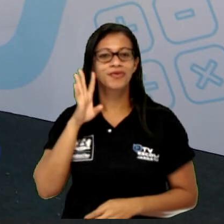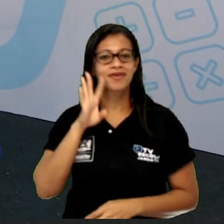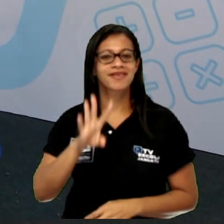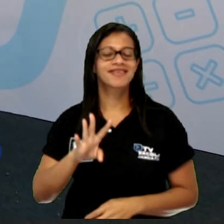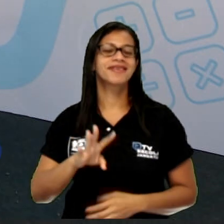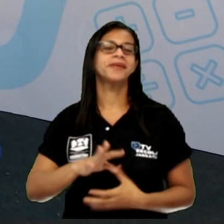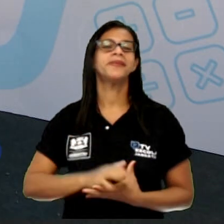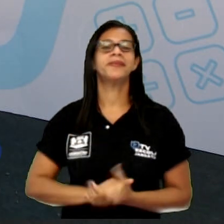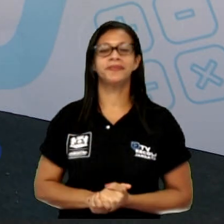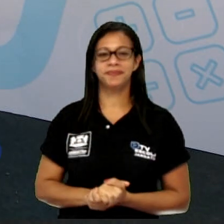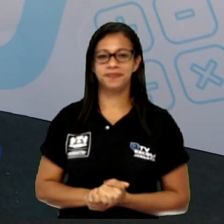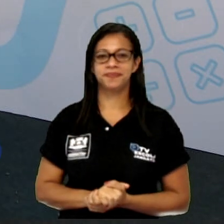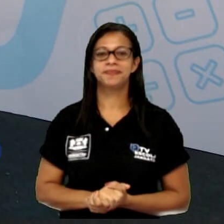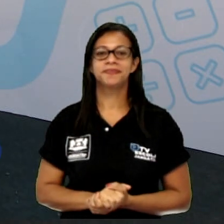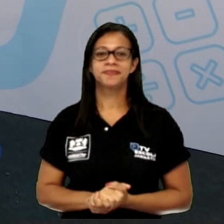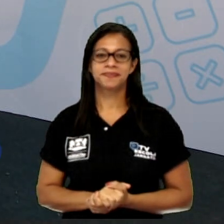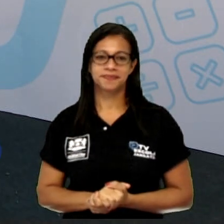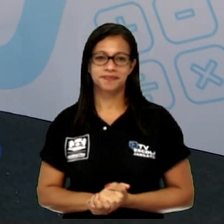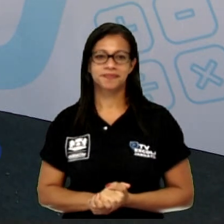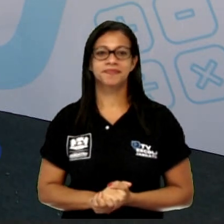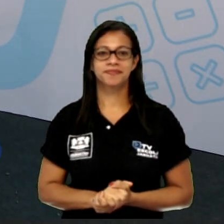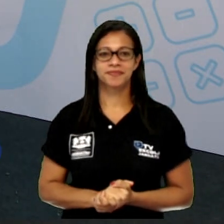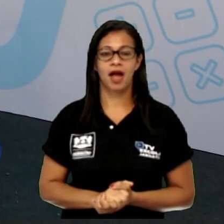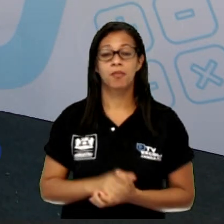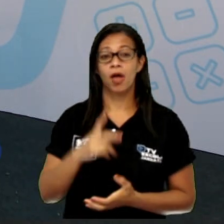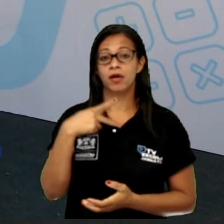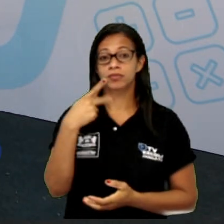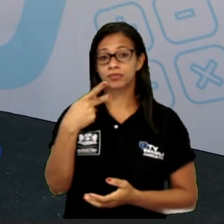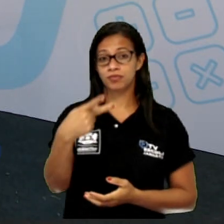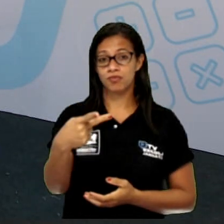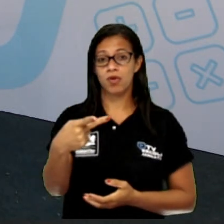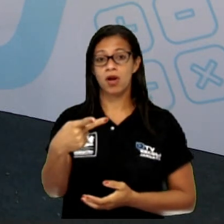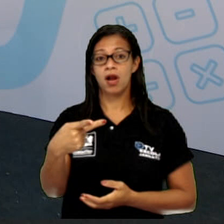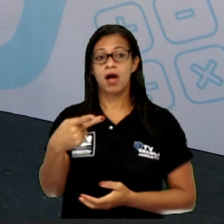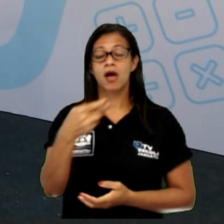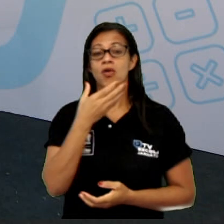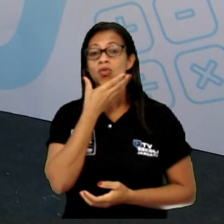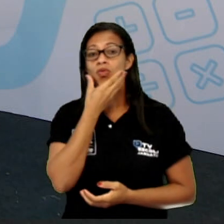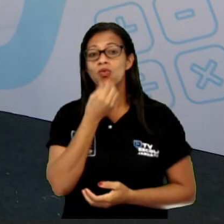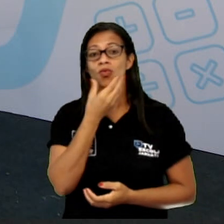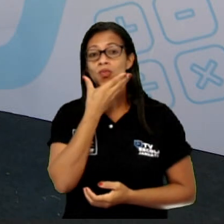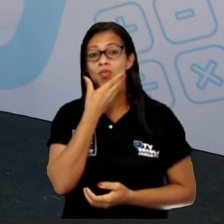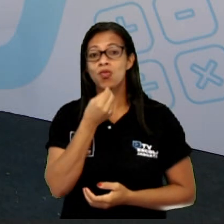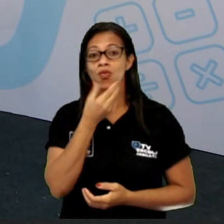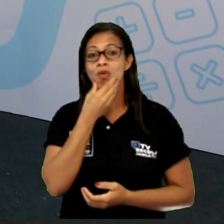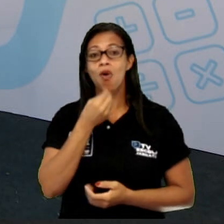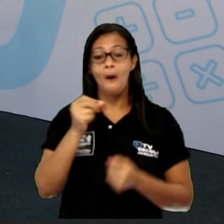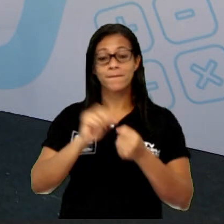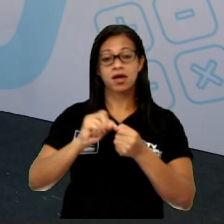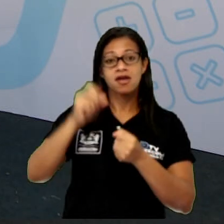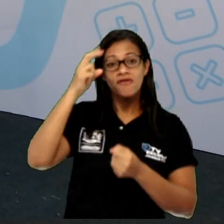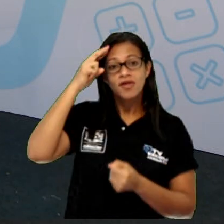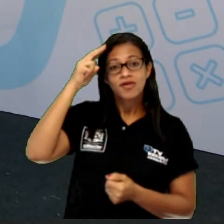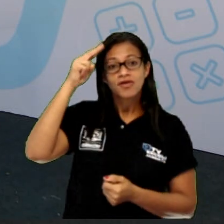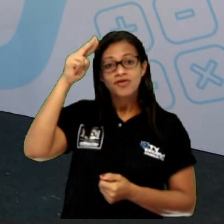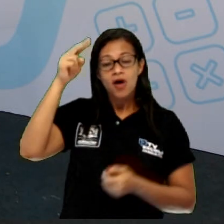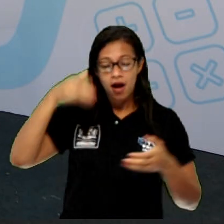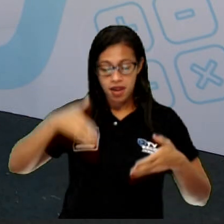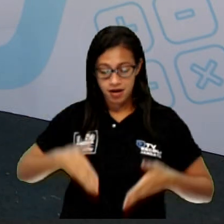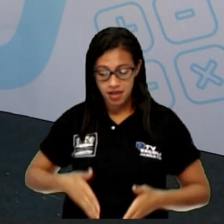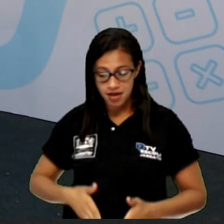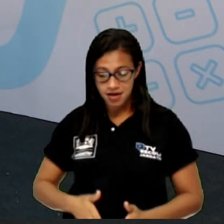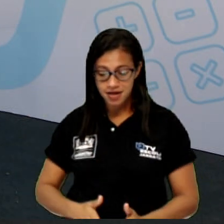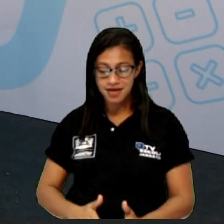gente vai falar um pouquinho sobre um homem que fez história, né? Ele nasceu e veio para fazer uma história